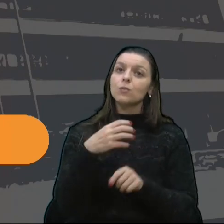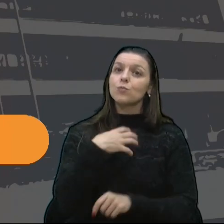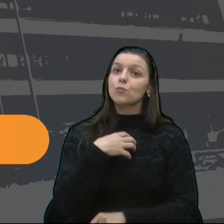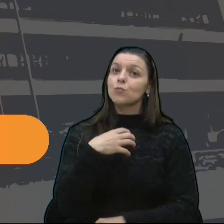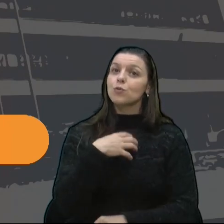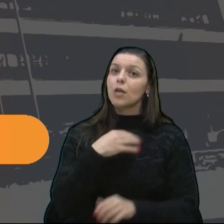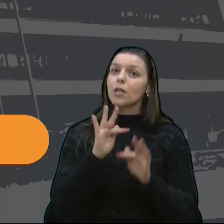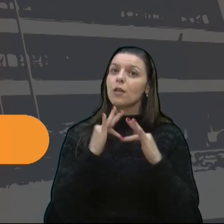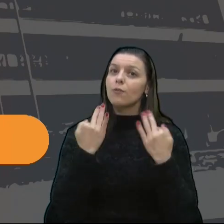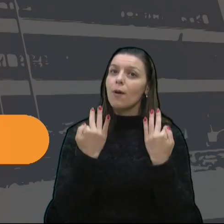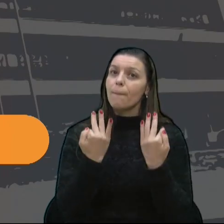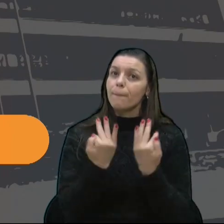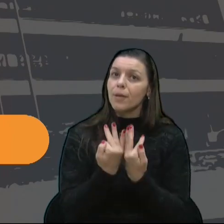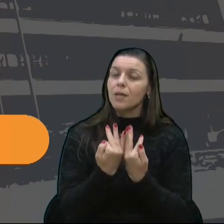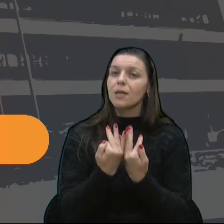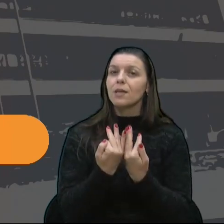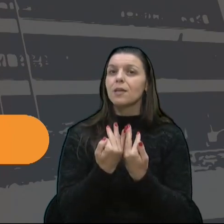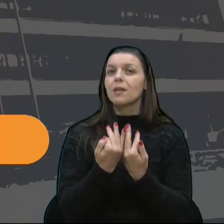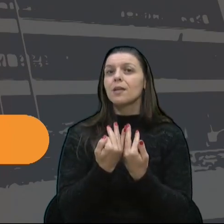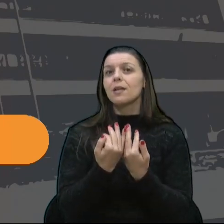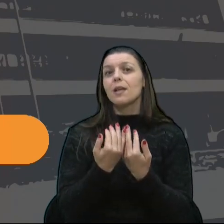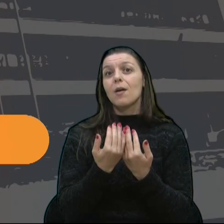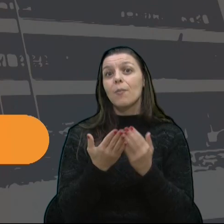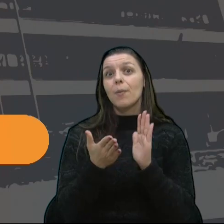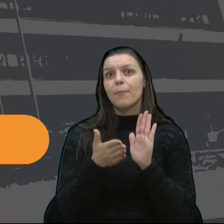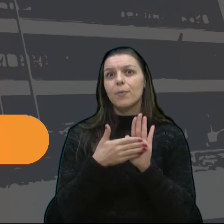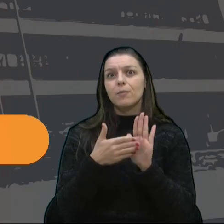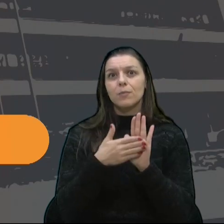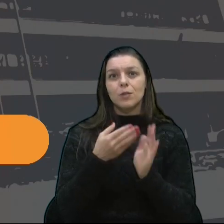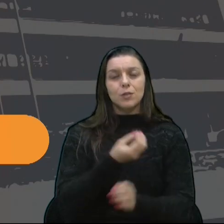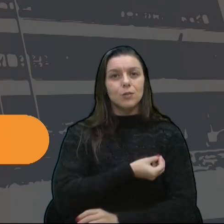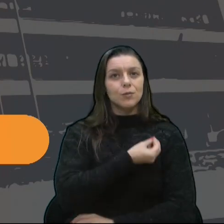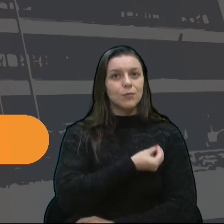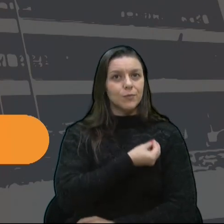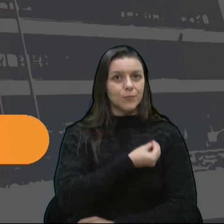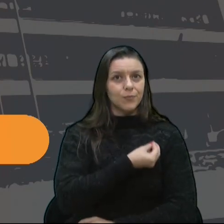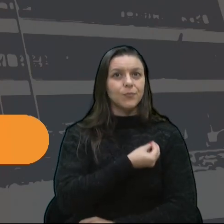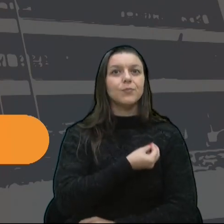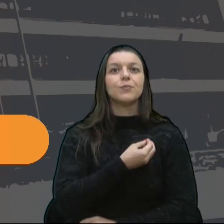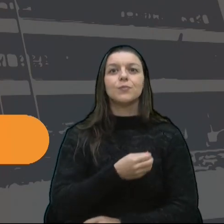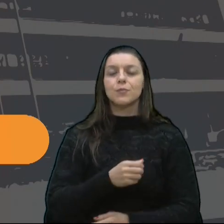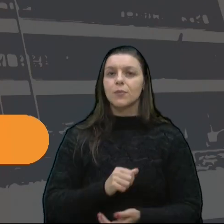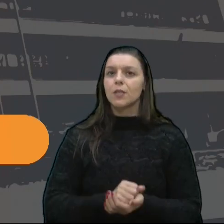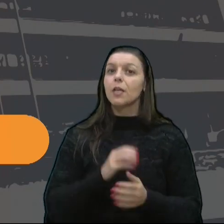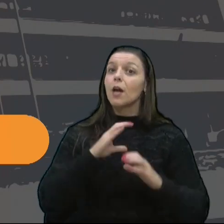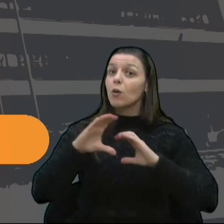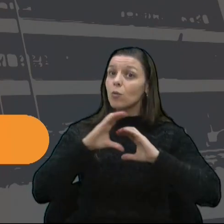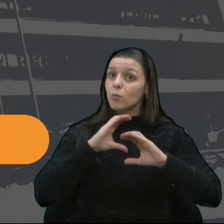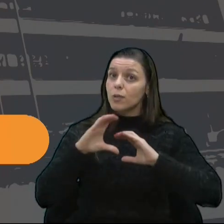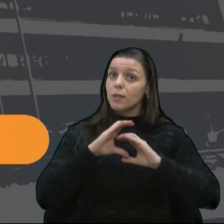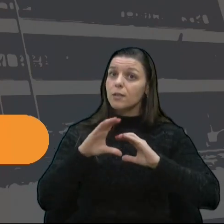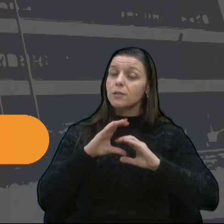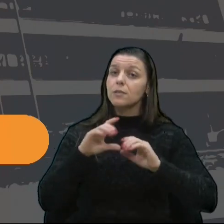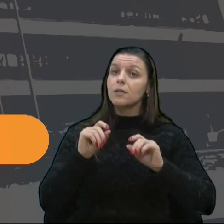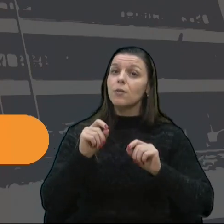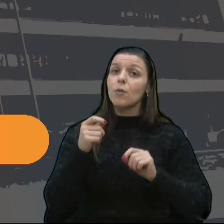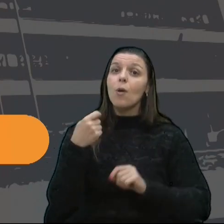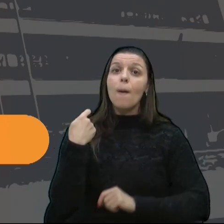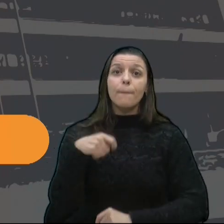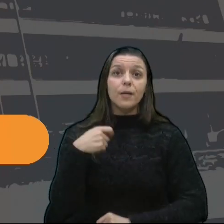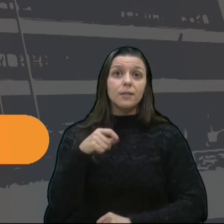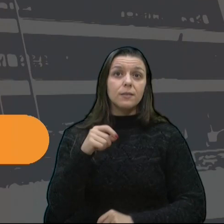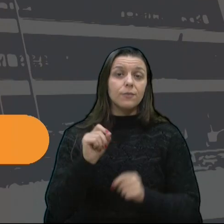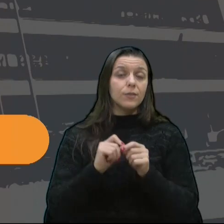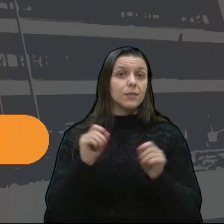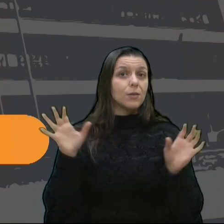a família os seus grandes propósitos. E eu acho que a comunicação tem que ajudar a fazer a ligação das marcas com